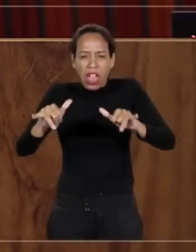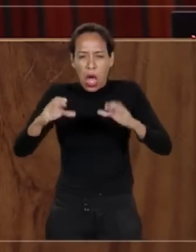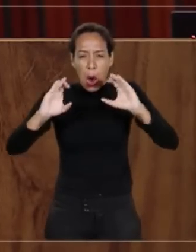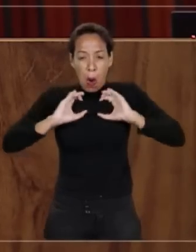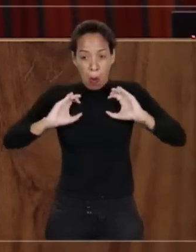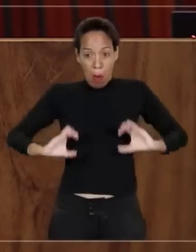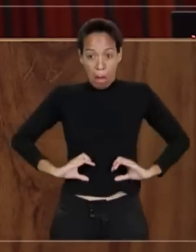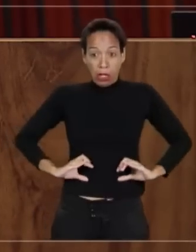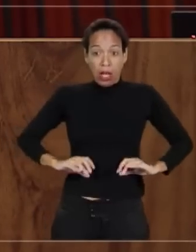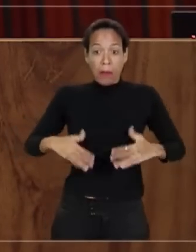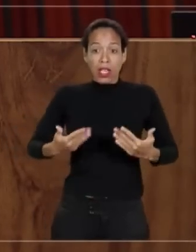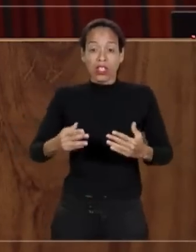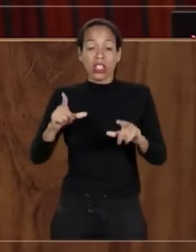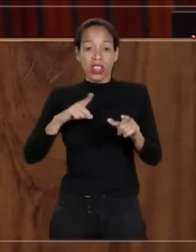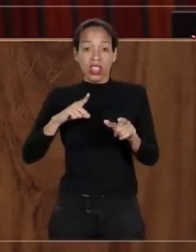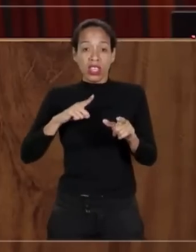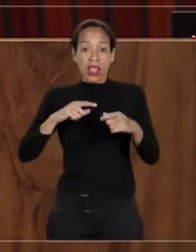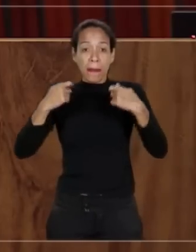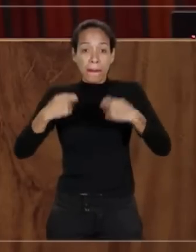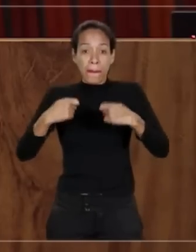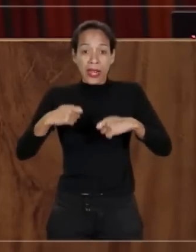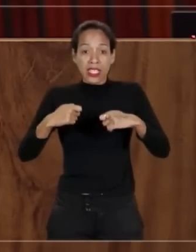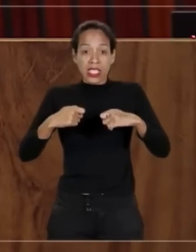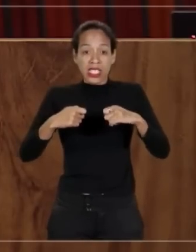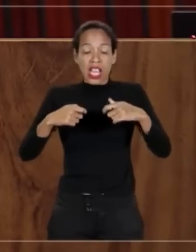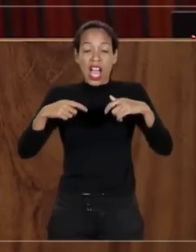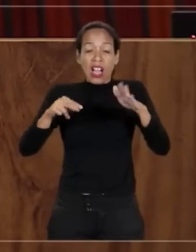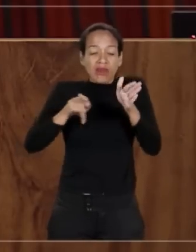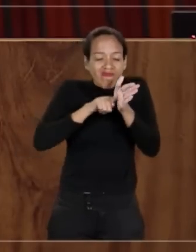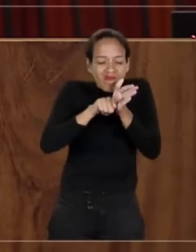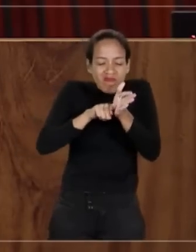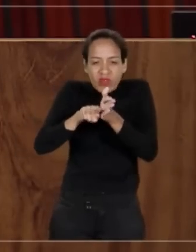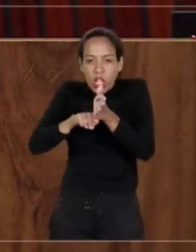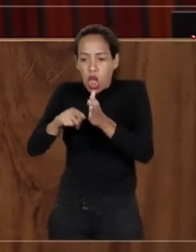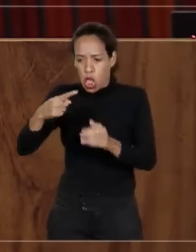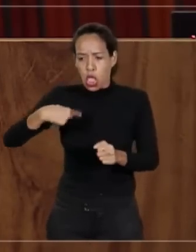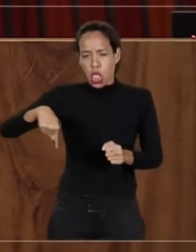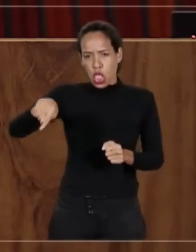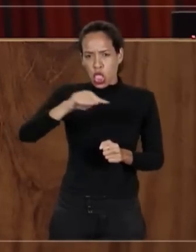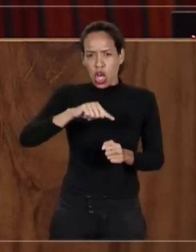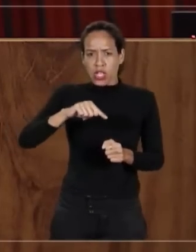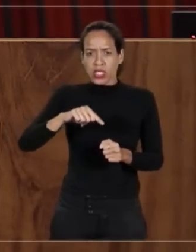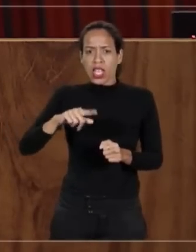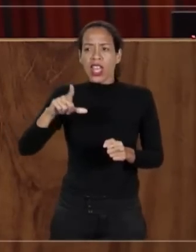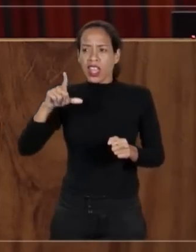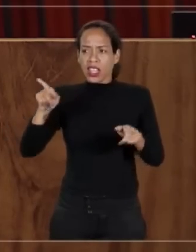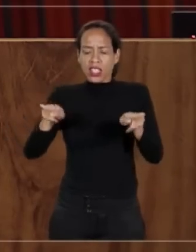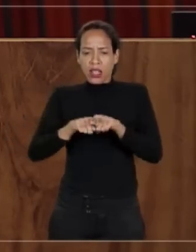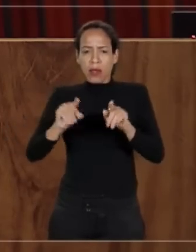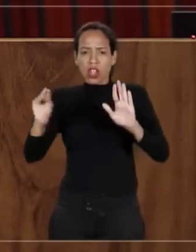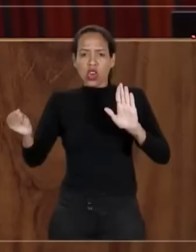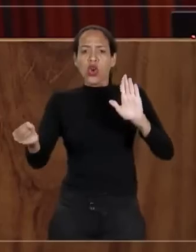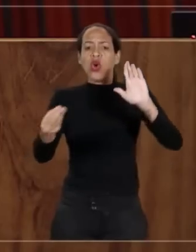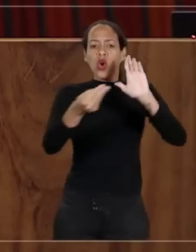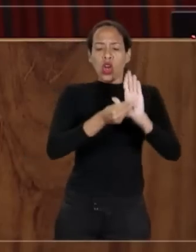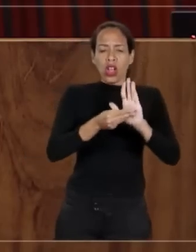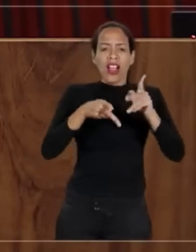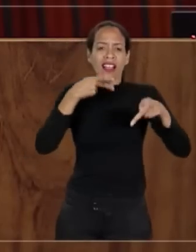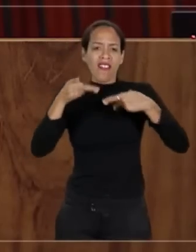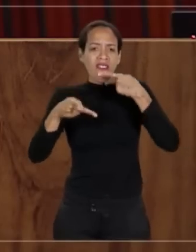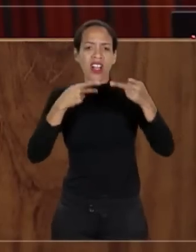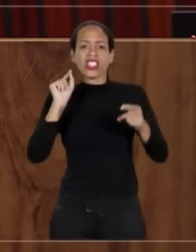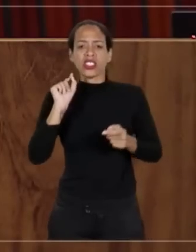comportamentos, e esse aspecto merecerá devida análise. Note-se, inclusive, que a defesa, reiteradamente, atribui ao discurso